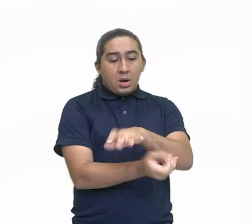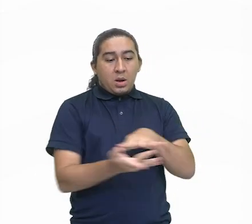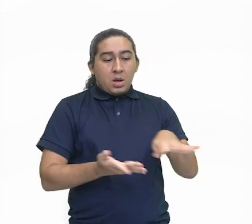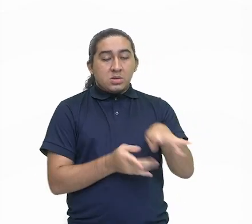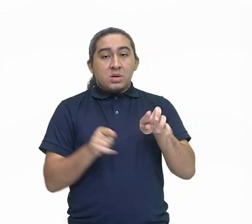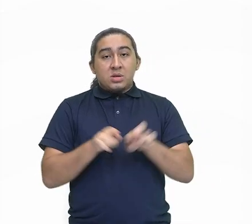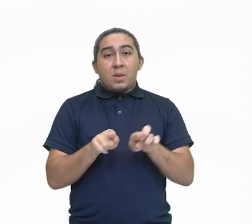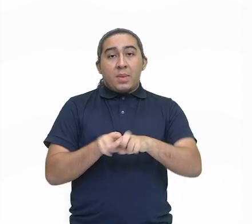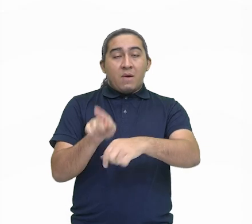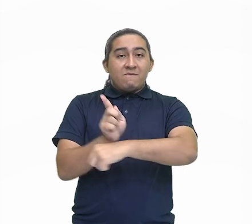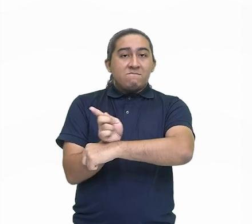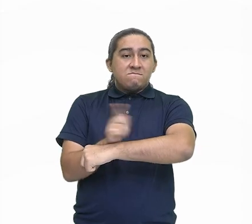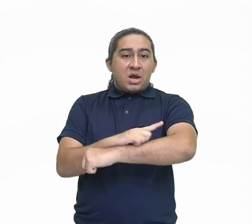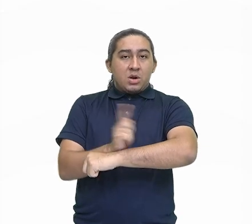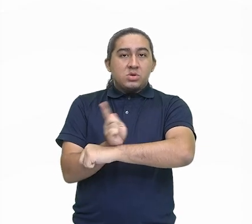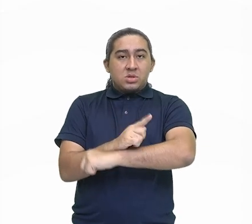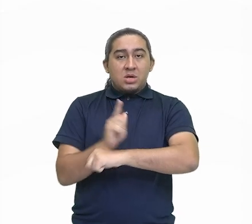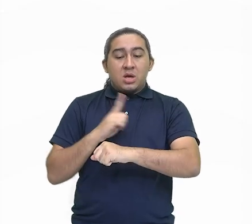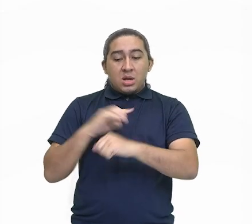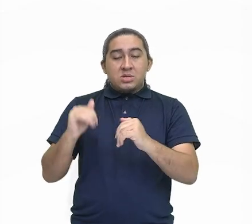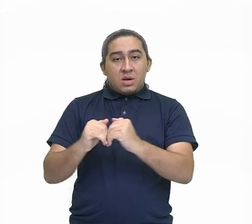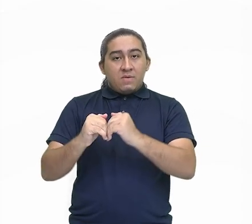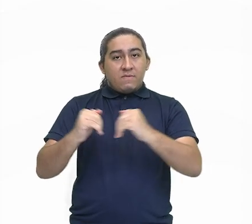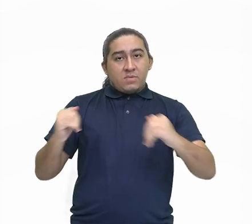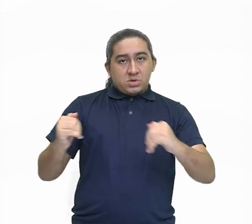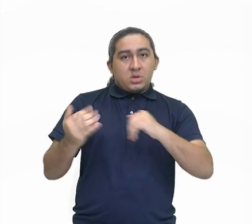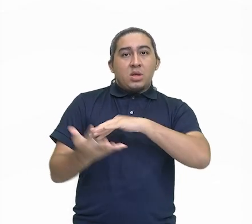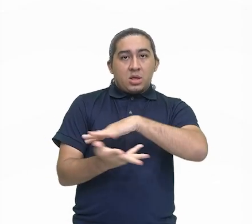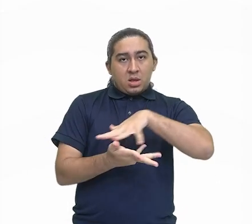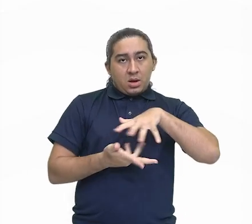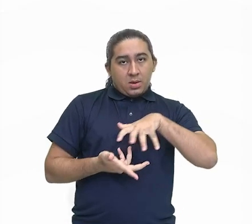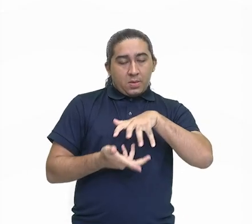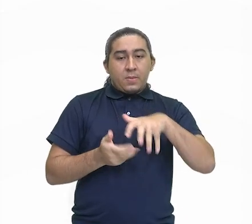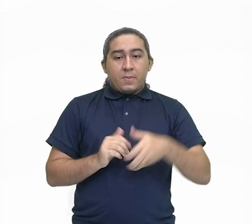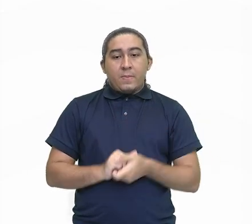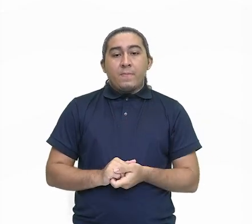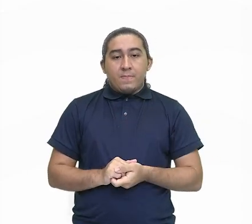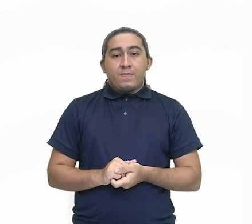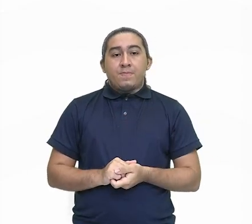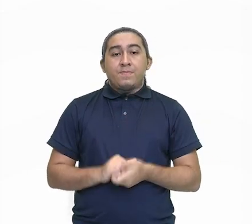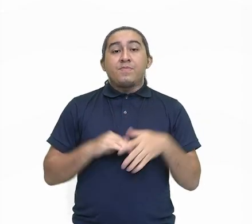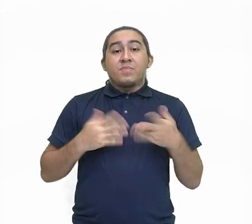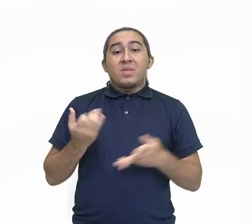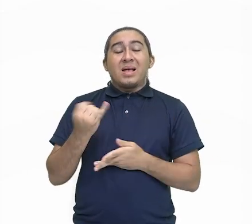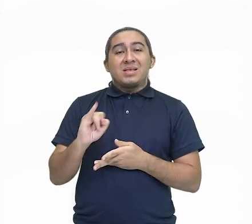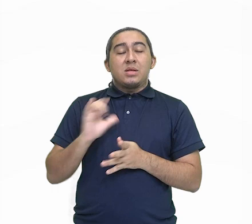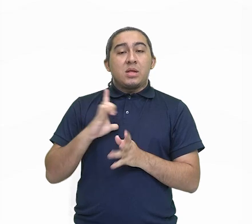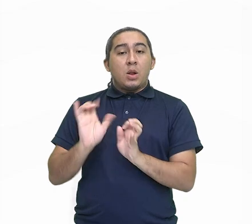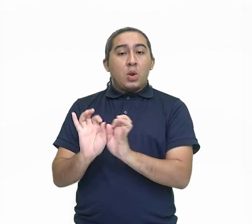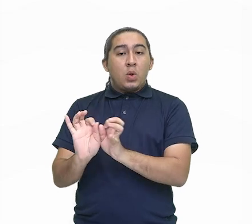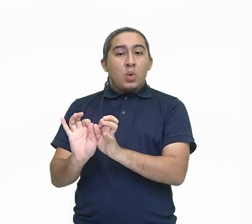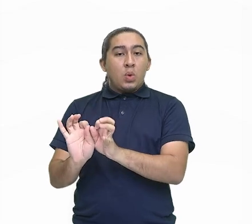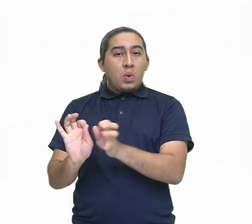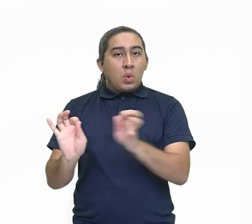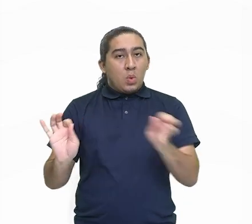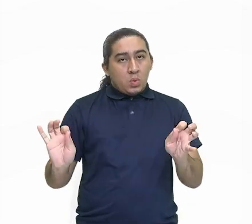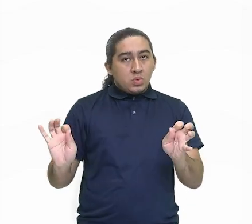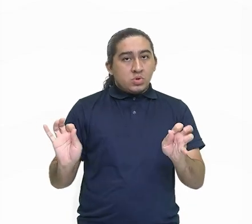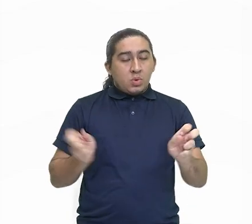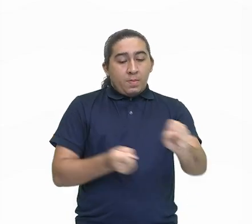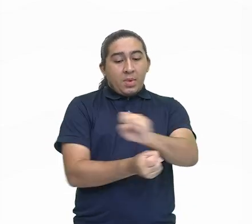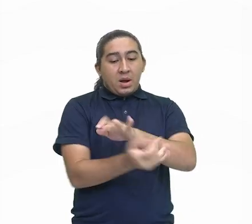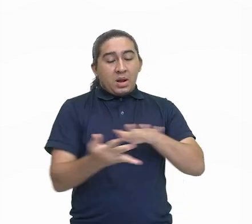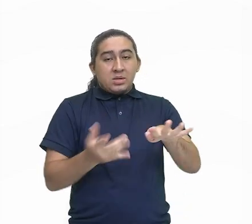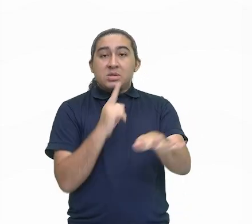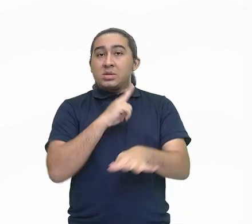a velocidade que ela se afasta da Terra. Então, quanto mais distante uma